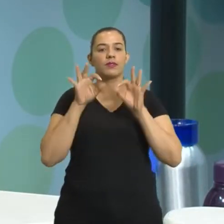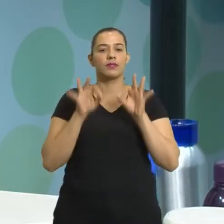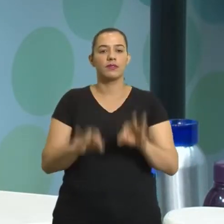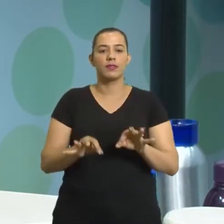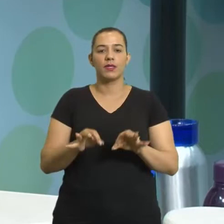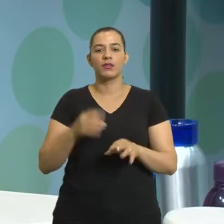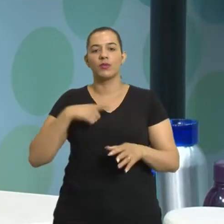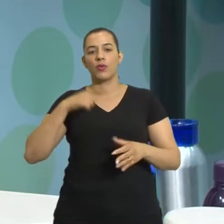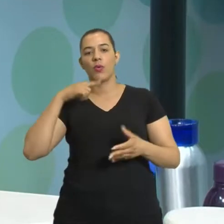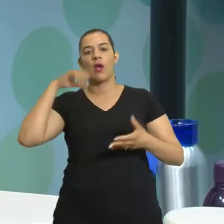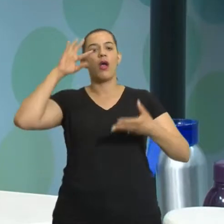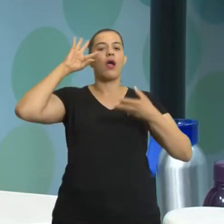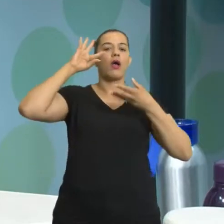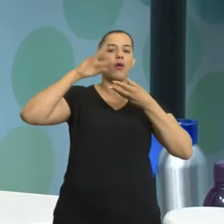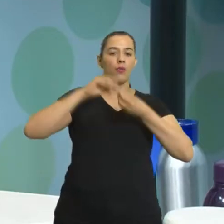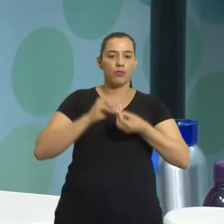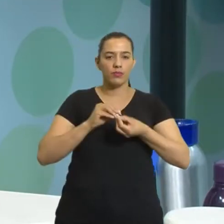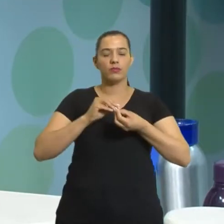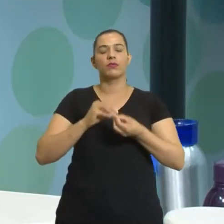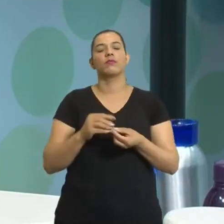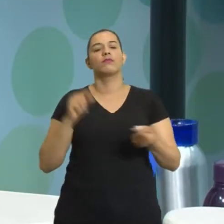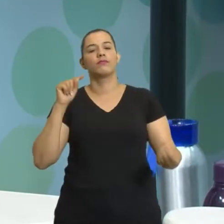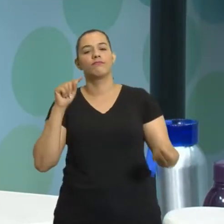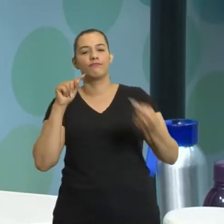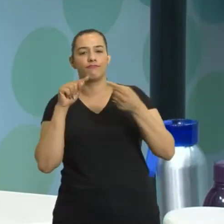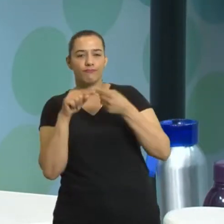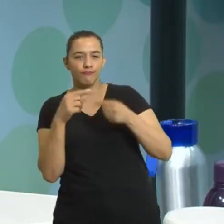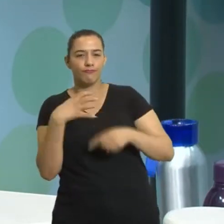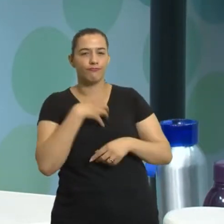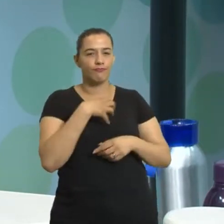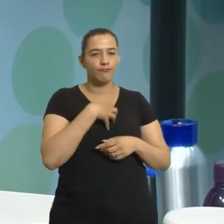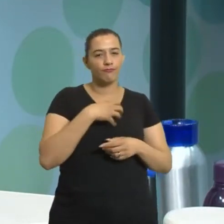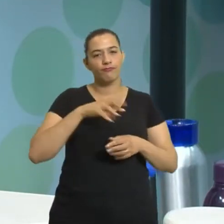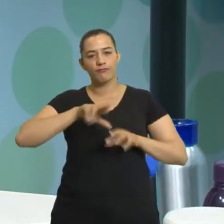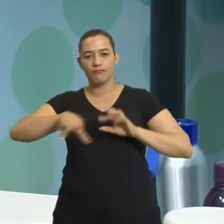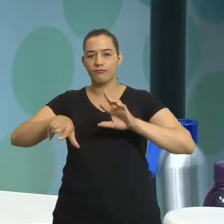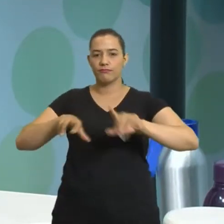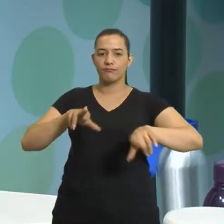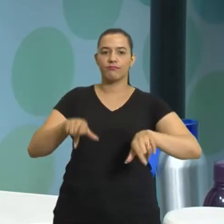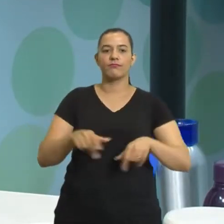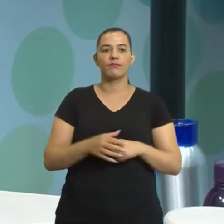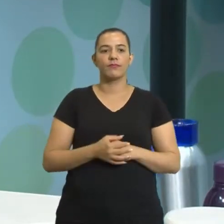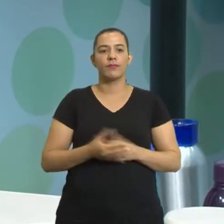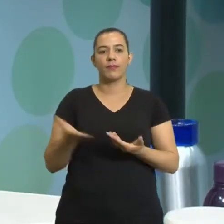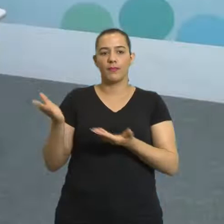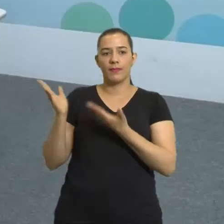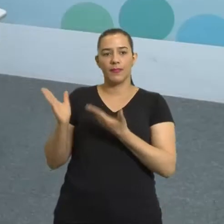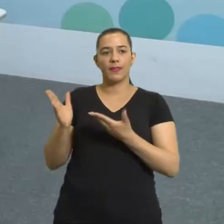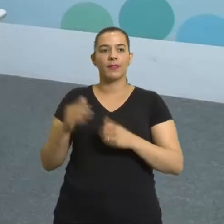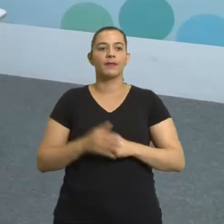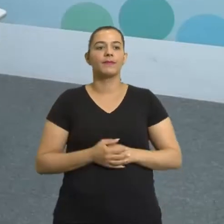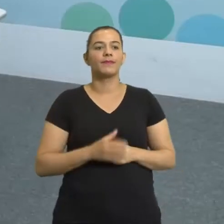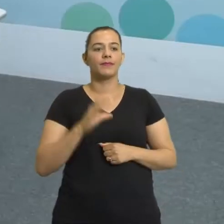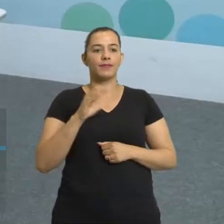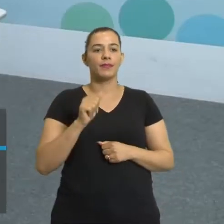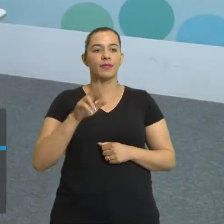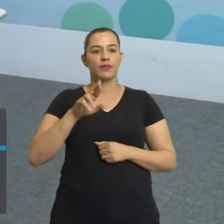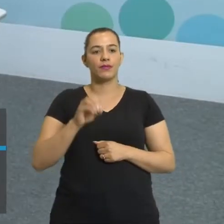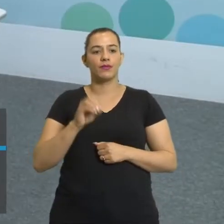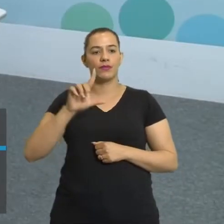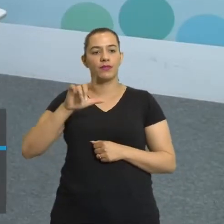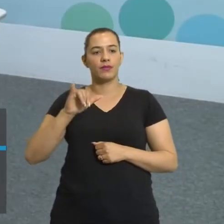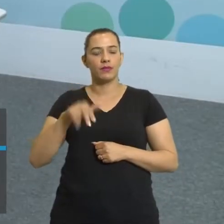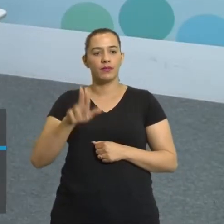sua compreensão, qual é a sua relação de sentidos criado. Eu passo a palavra então para a professora Carolina para